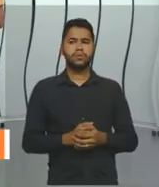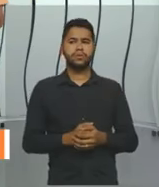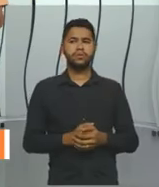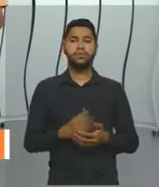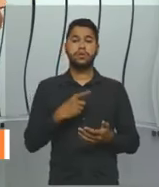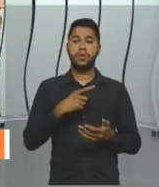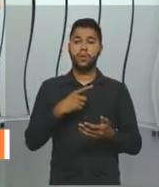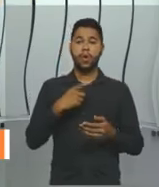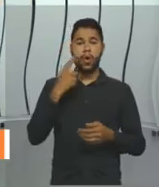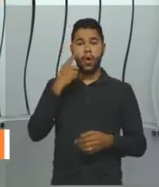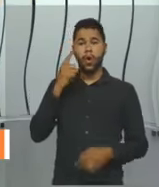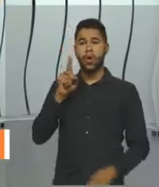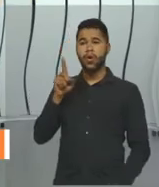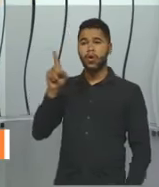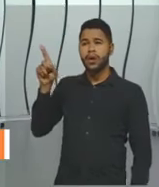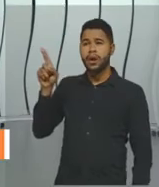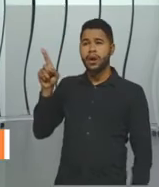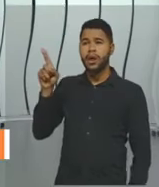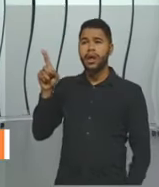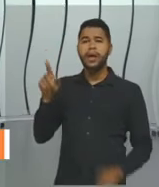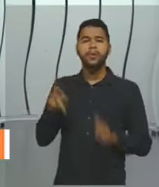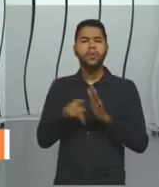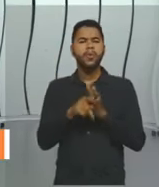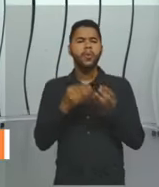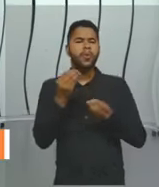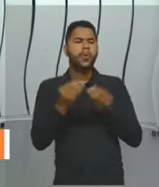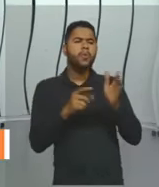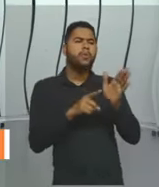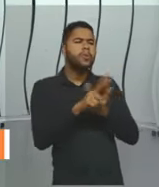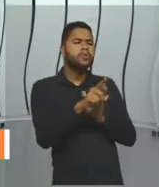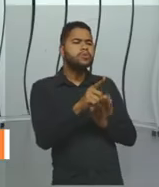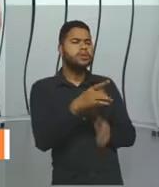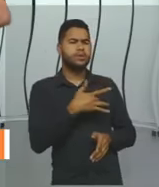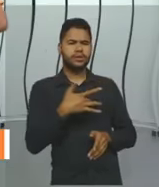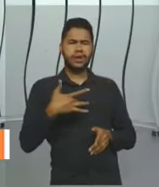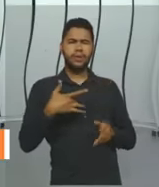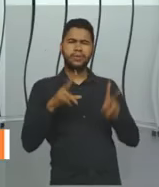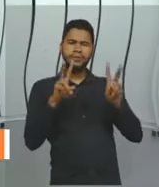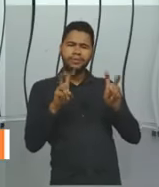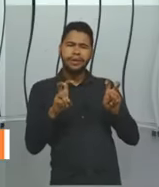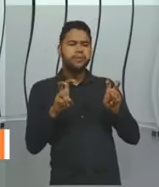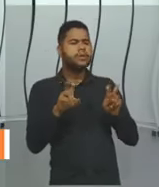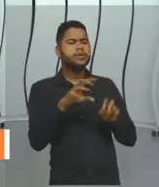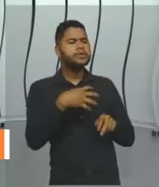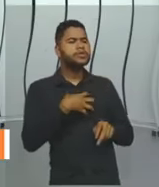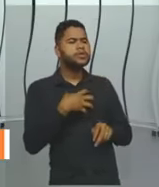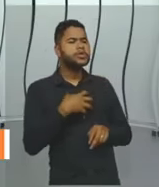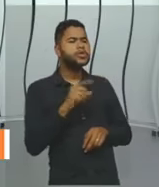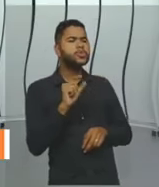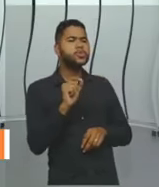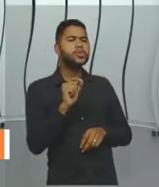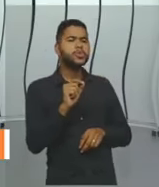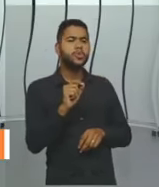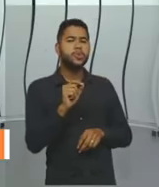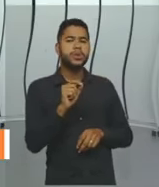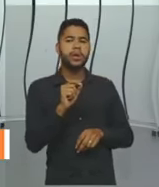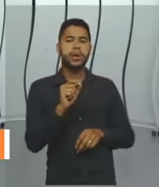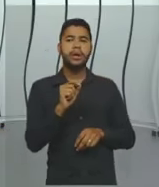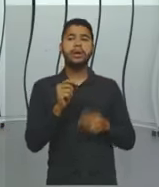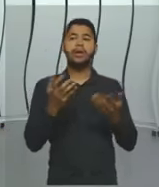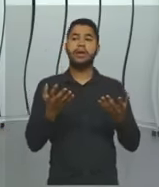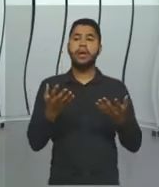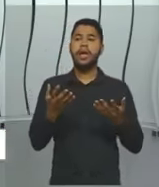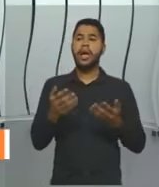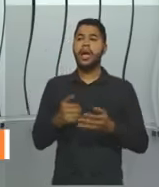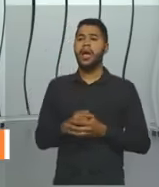é uma frase muito comum para a gente perguntar sobre saúde, o que a pessoa está sentindo. Então, eu falo, what's the matter? No caso aqui, my